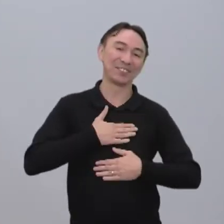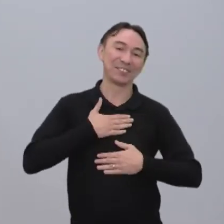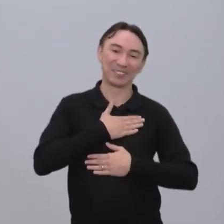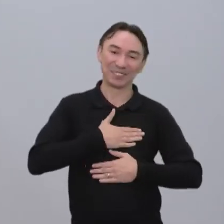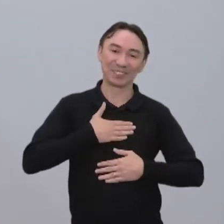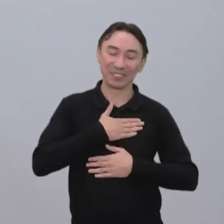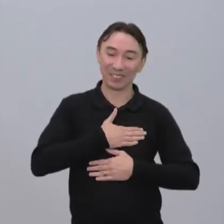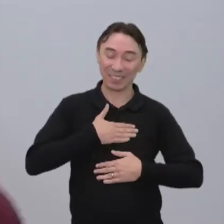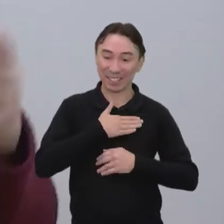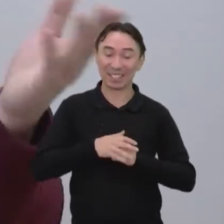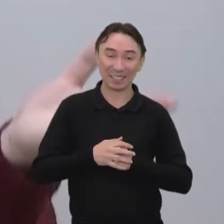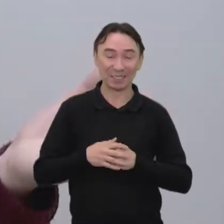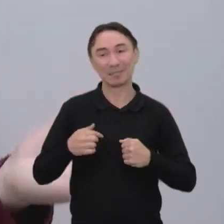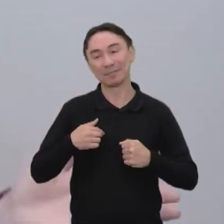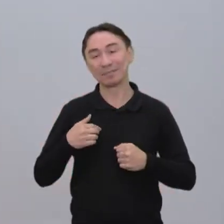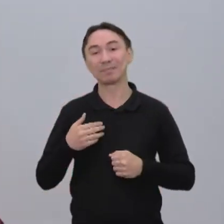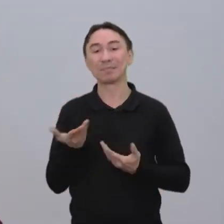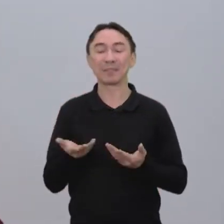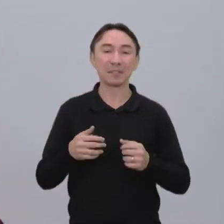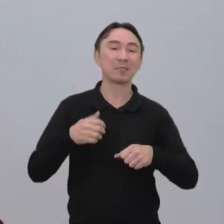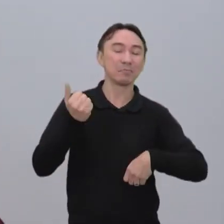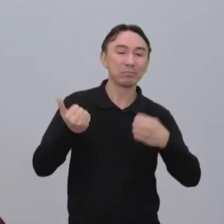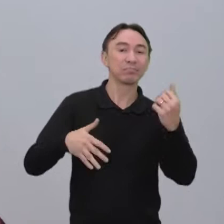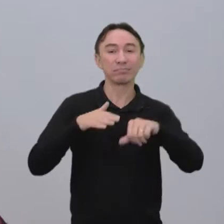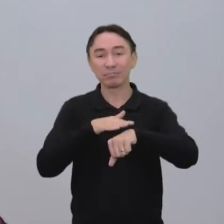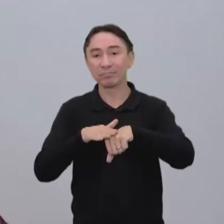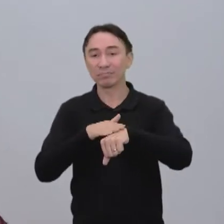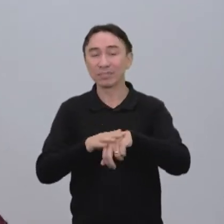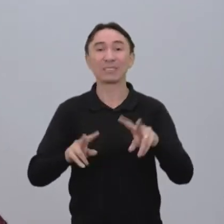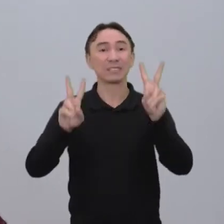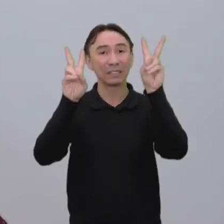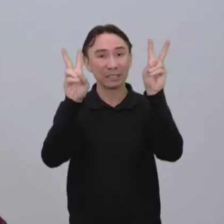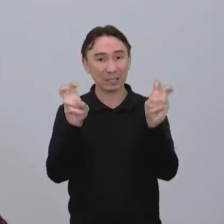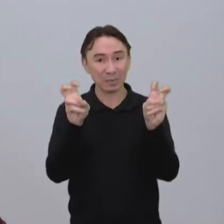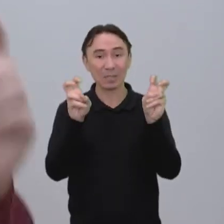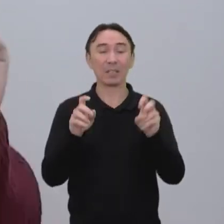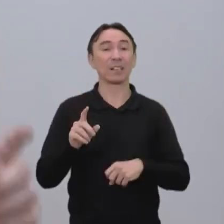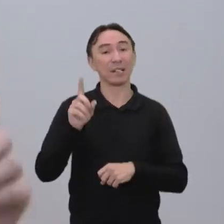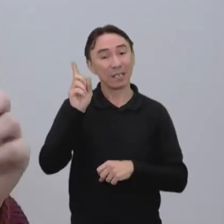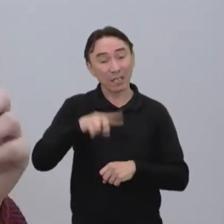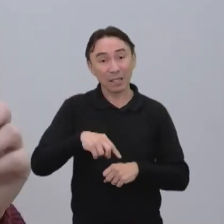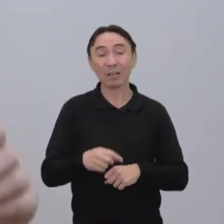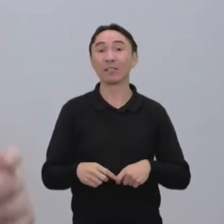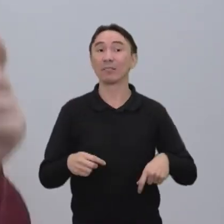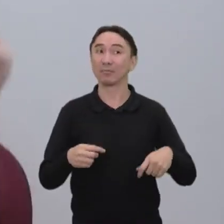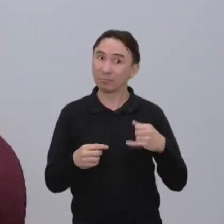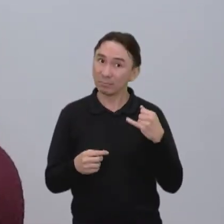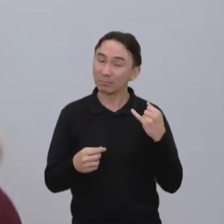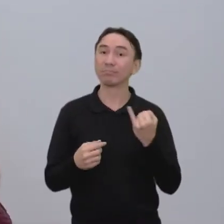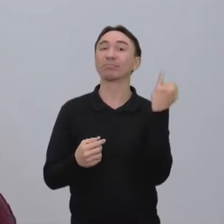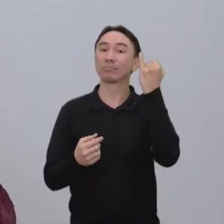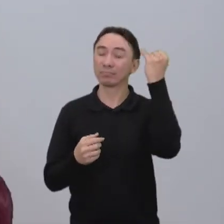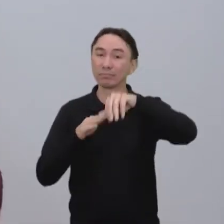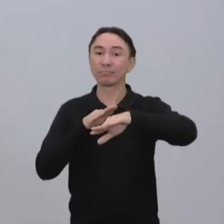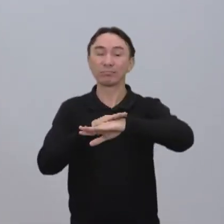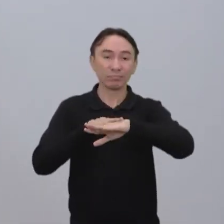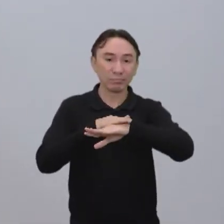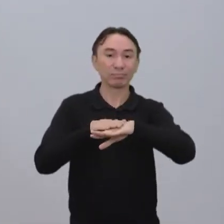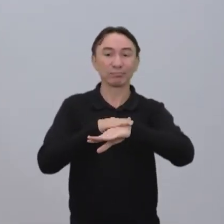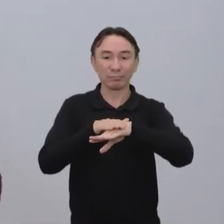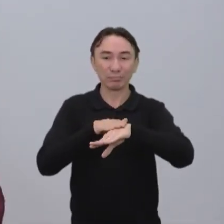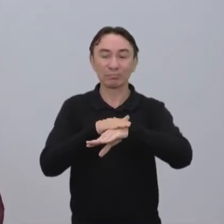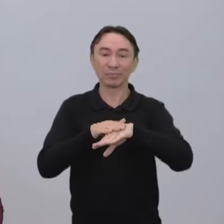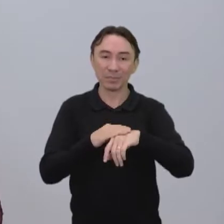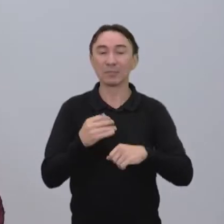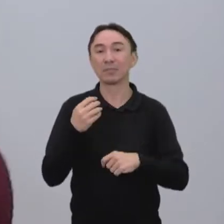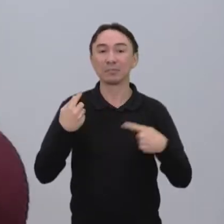vocês conversando sobre bulimia, né, Pri? É um tema que a gente precisa conversar, principalmente bater um papo sobre